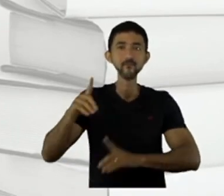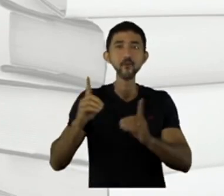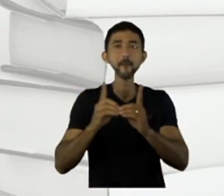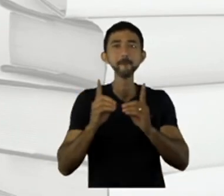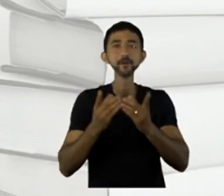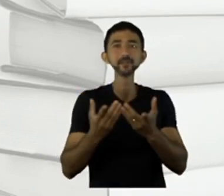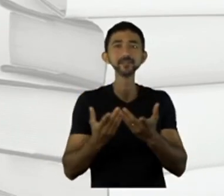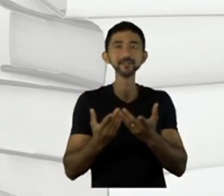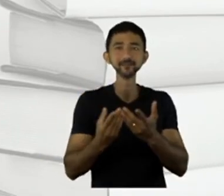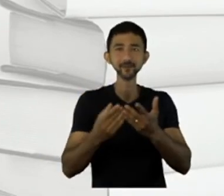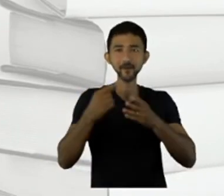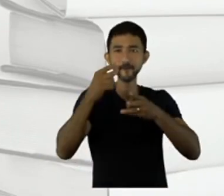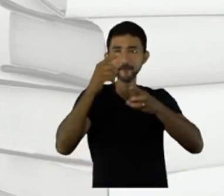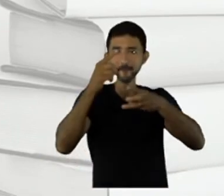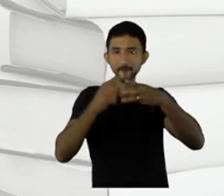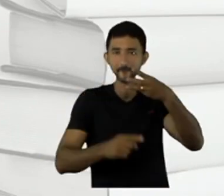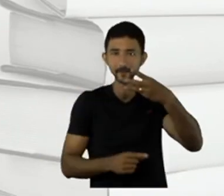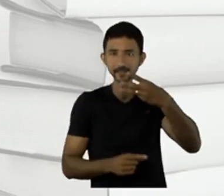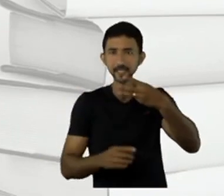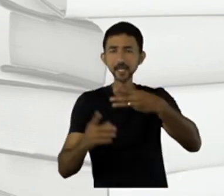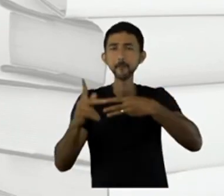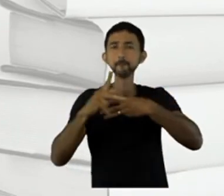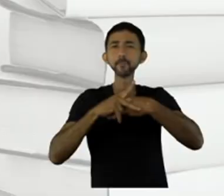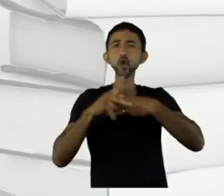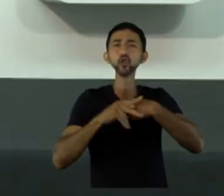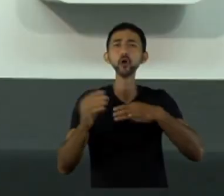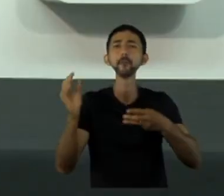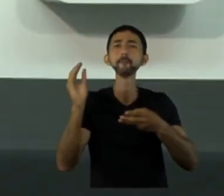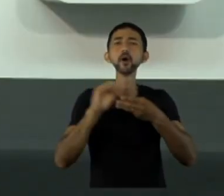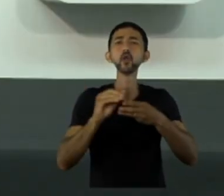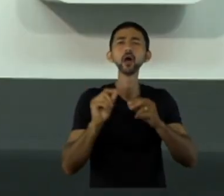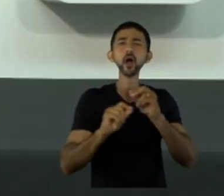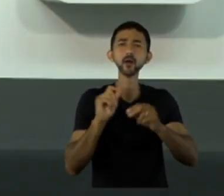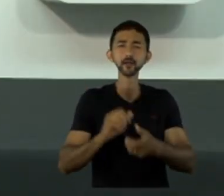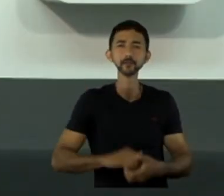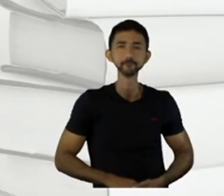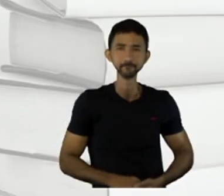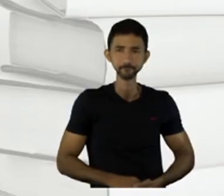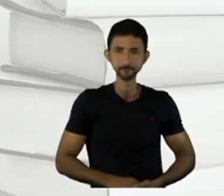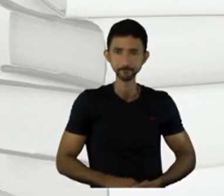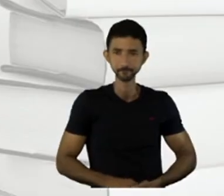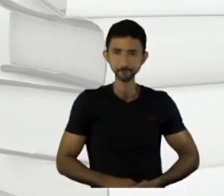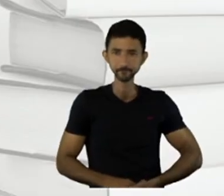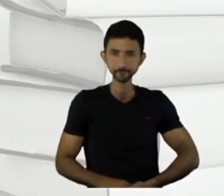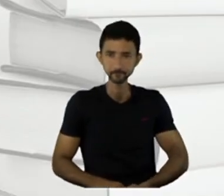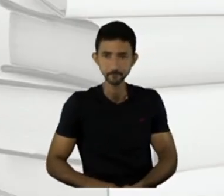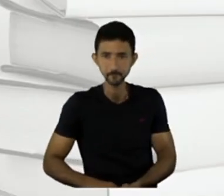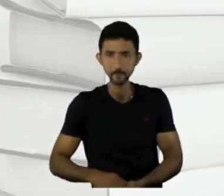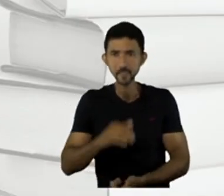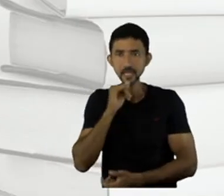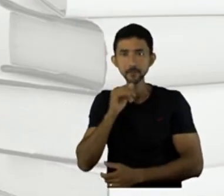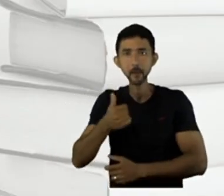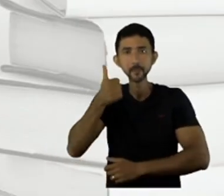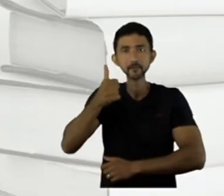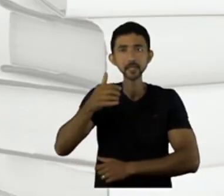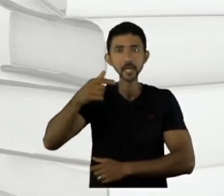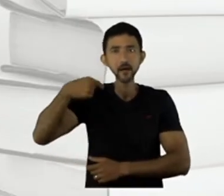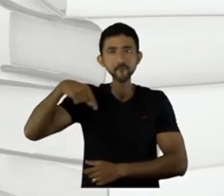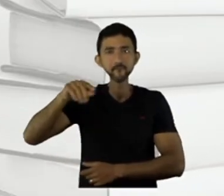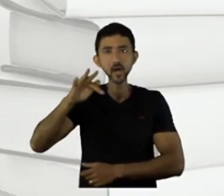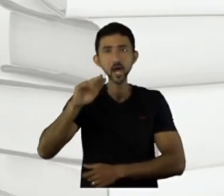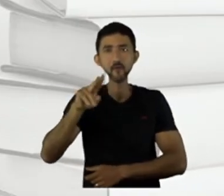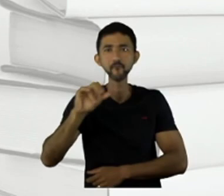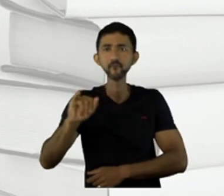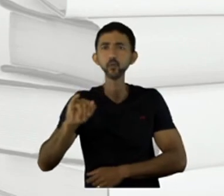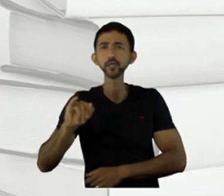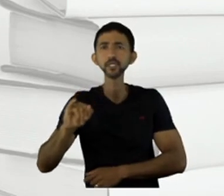Mosqueiro. Então, quais são os pronomes que a gente pode completar essas frases aí? Olha lá, se aqui está fui,